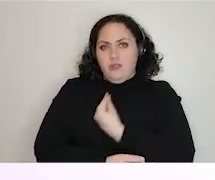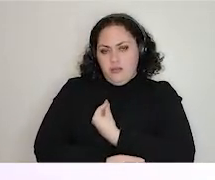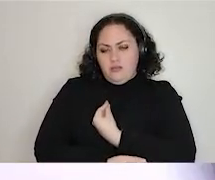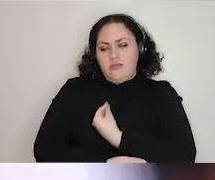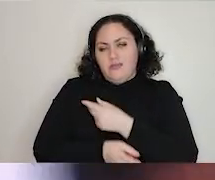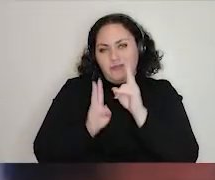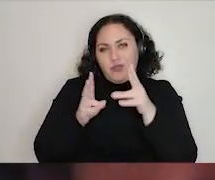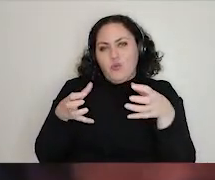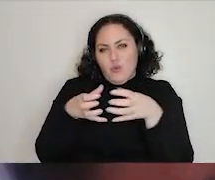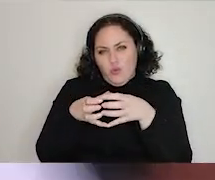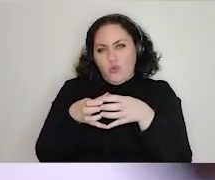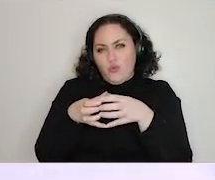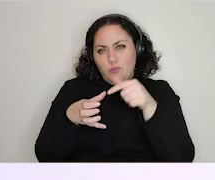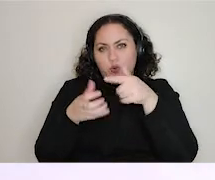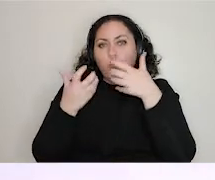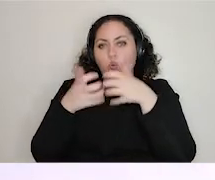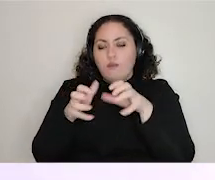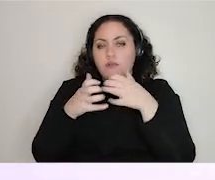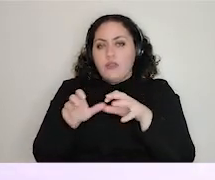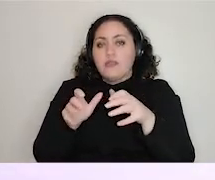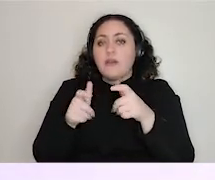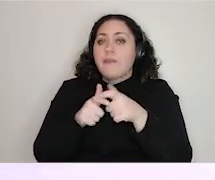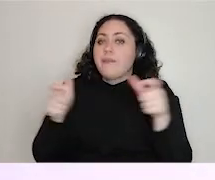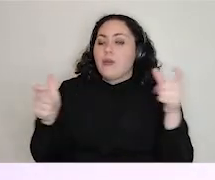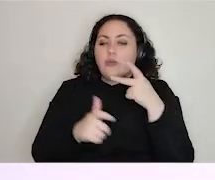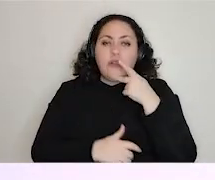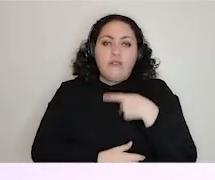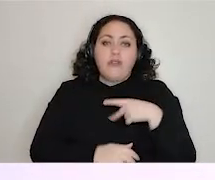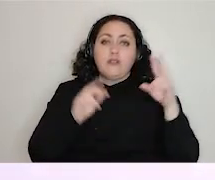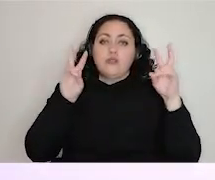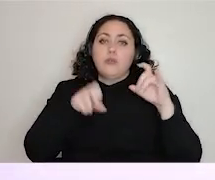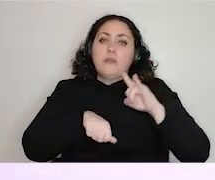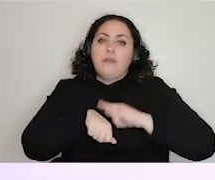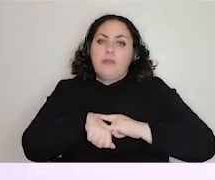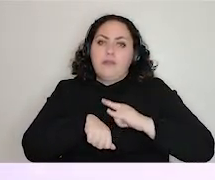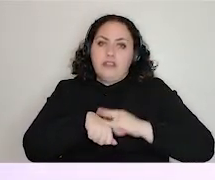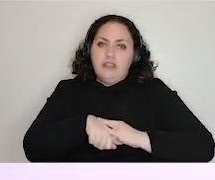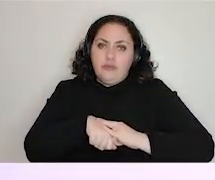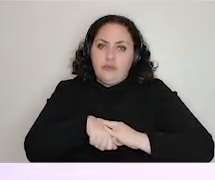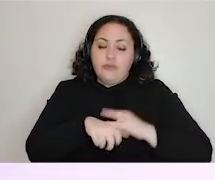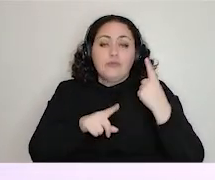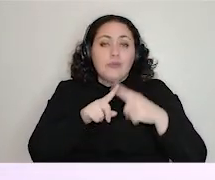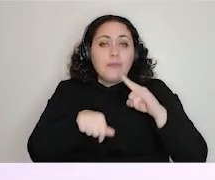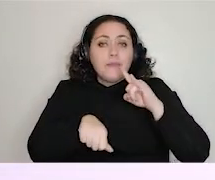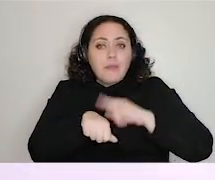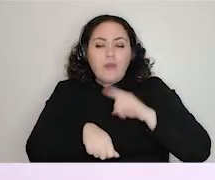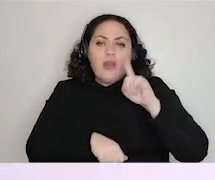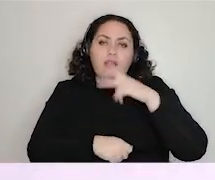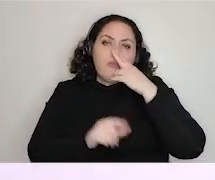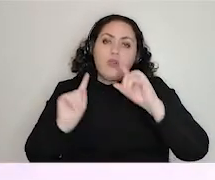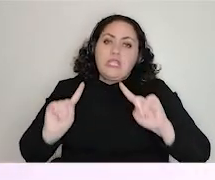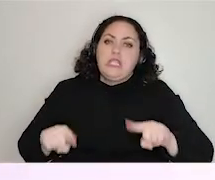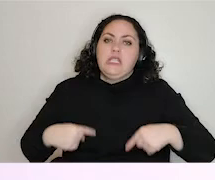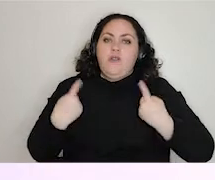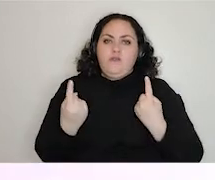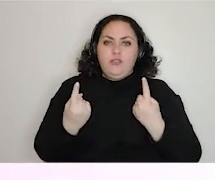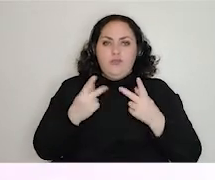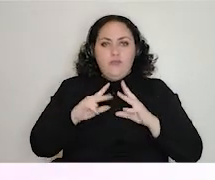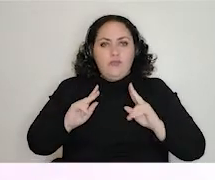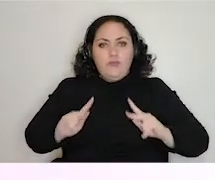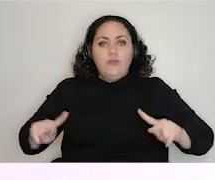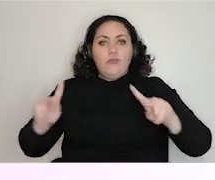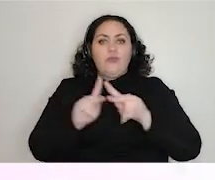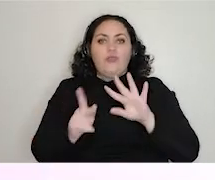trans nesses grupos de convivência, era muito tocada a questão do banheiro, que o banheiro ainda é um desafio muito grande para a população